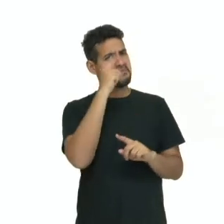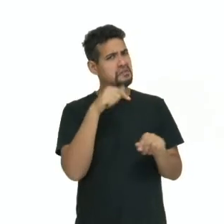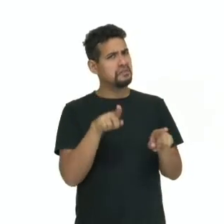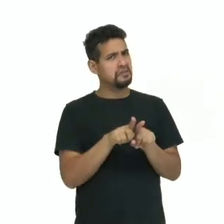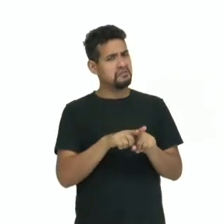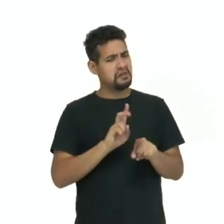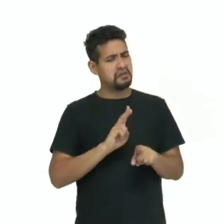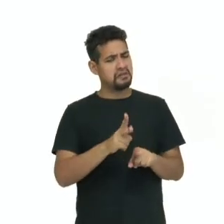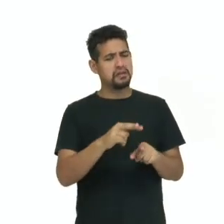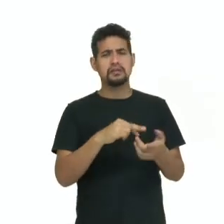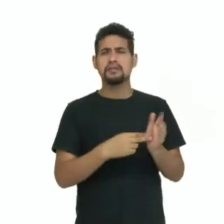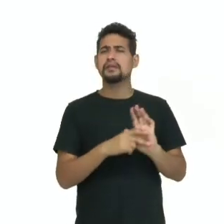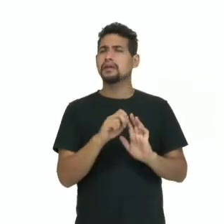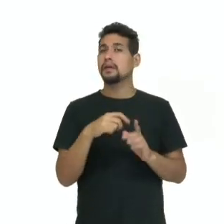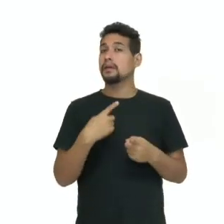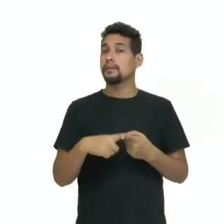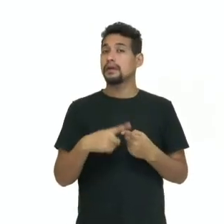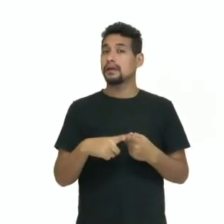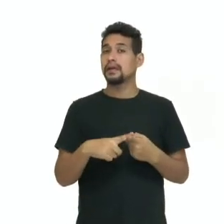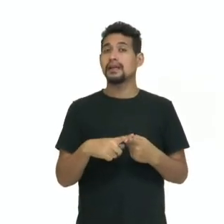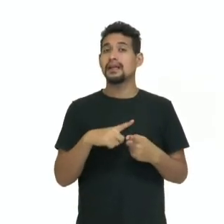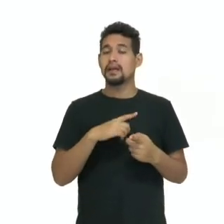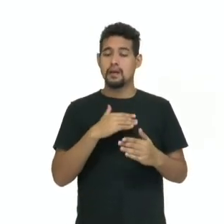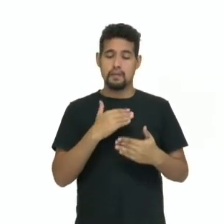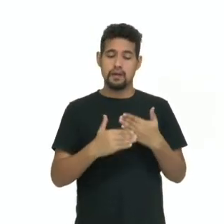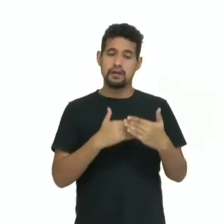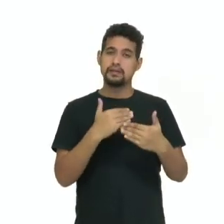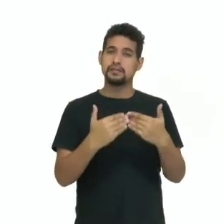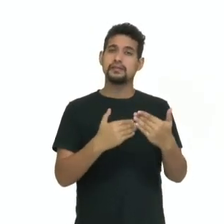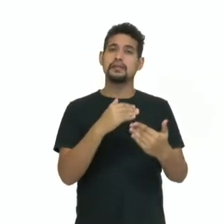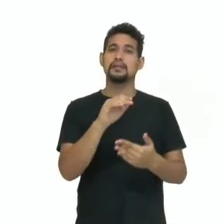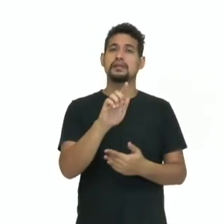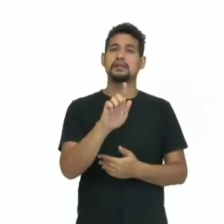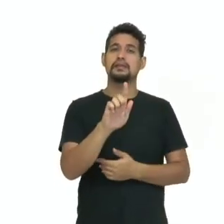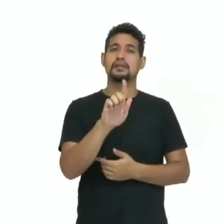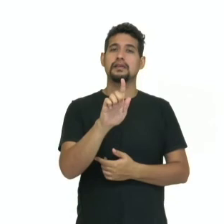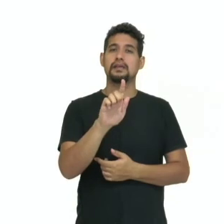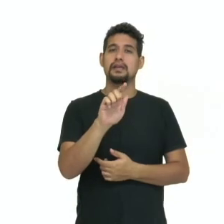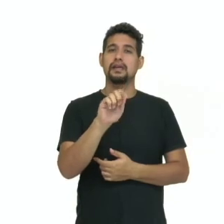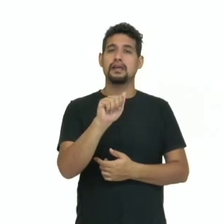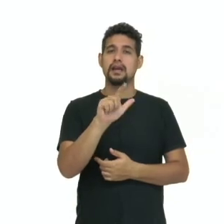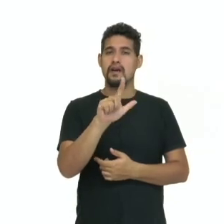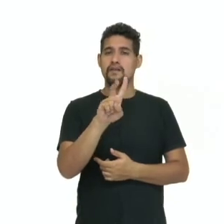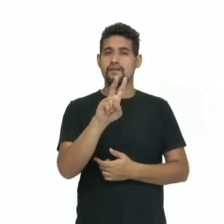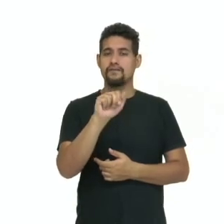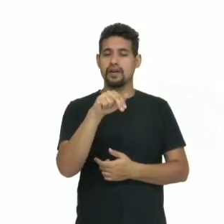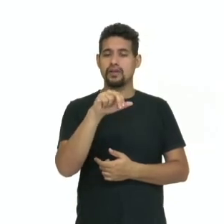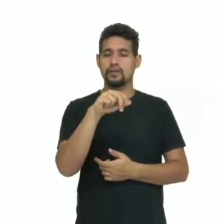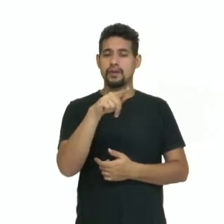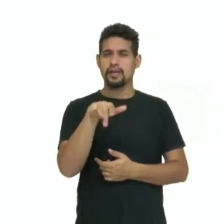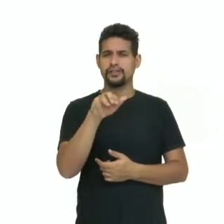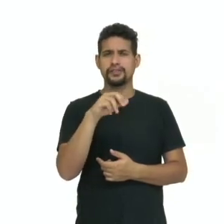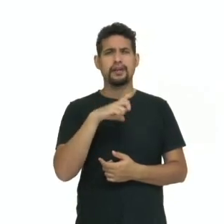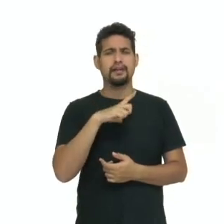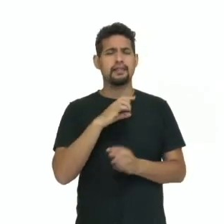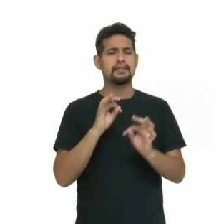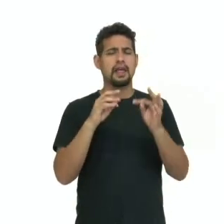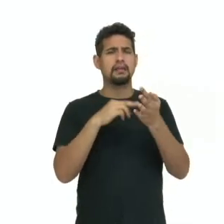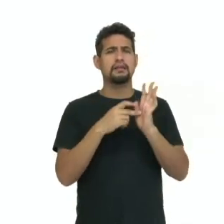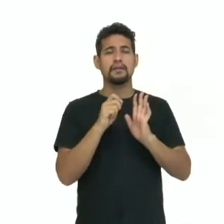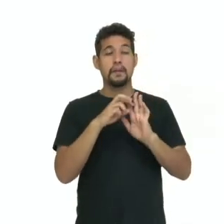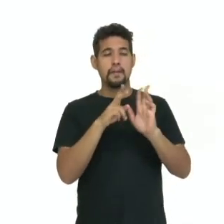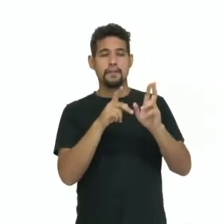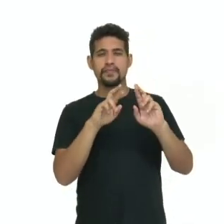duradouras. Isso se deve, em geral, parte ao processo de galvanoplastia aplicados a ela, que em termos técnicos